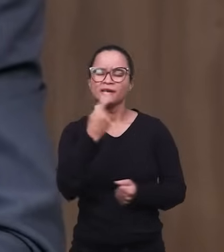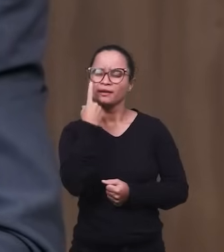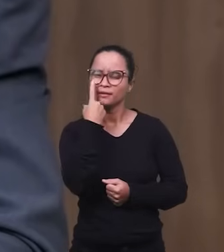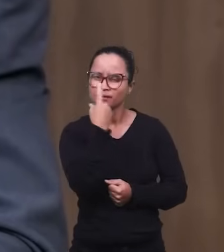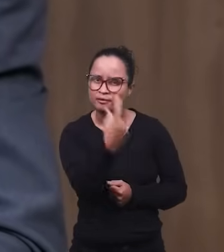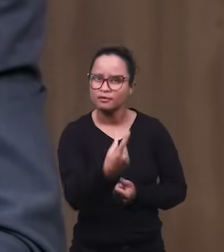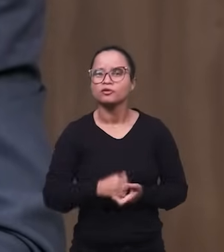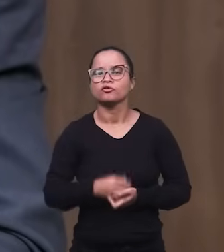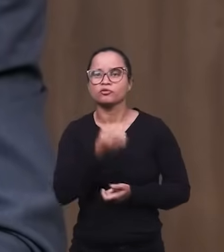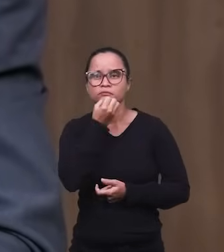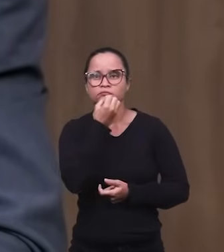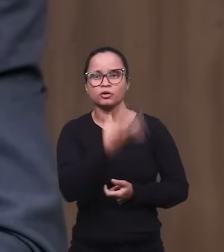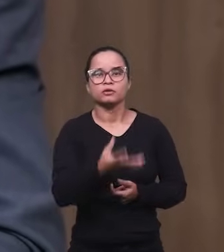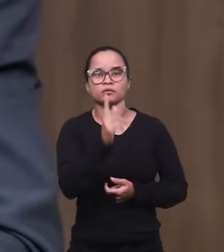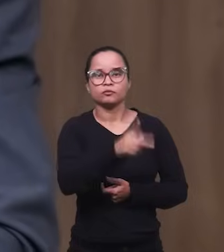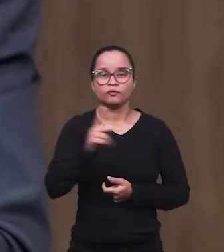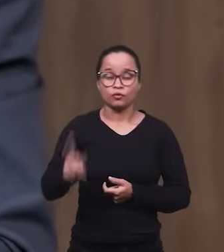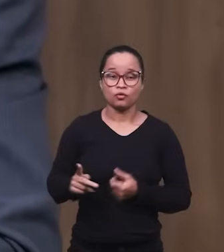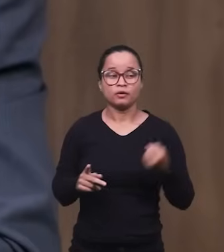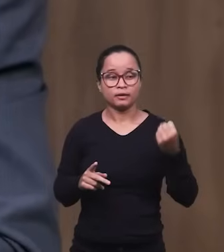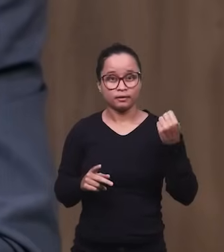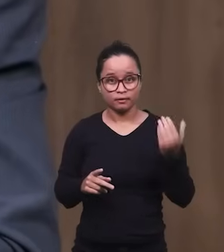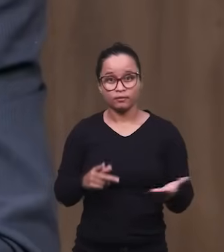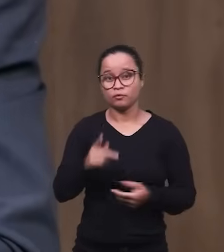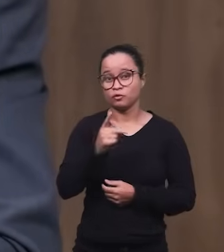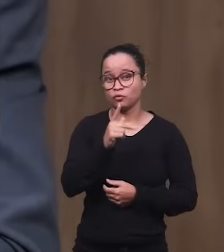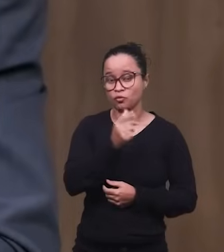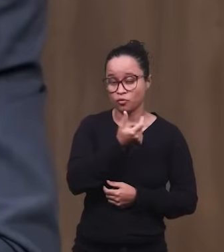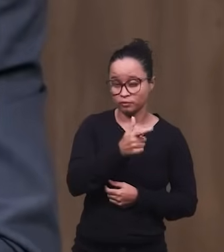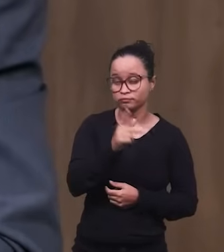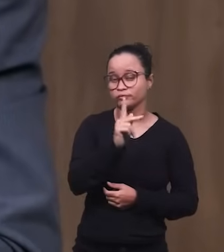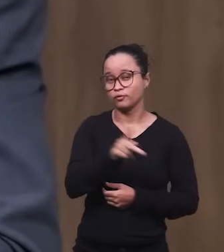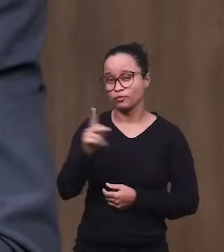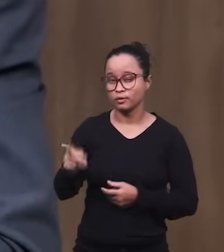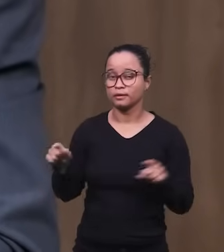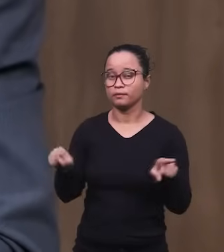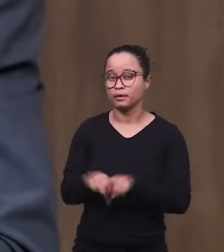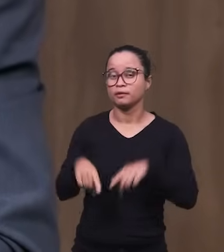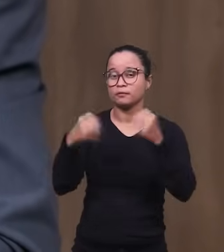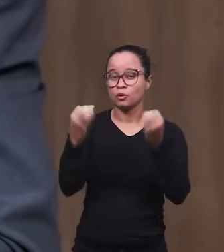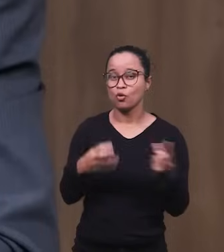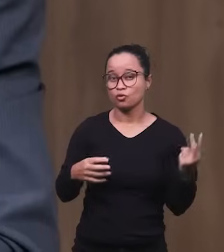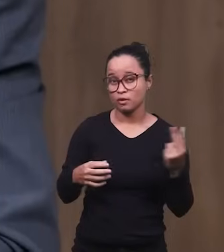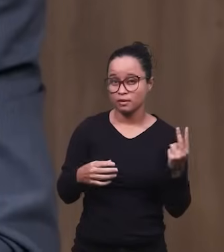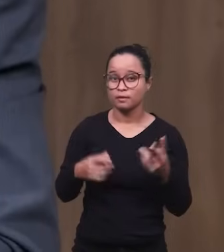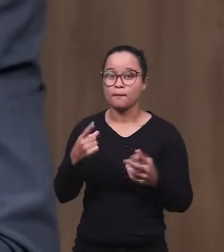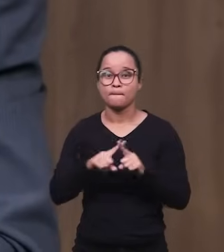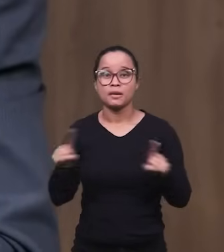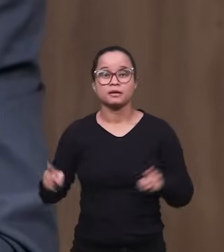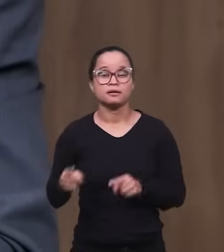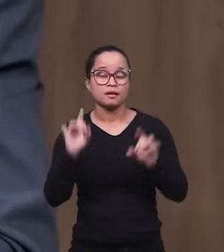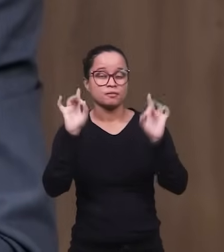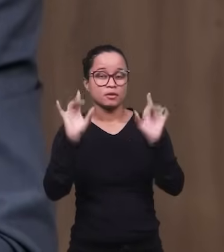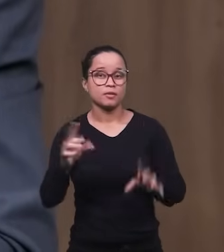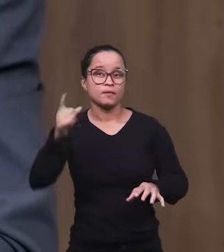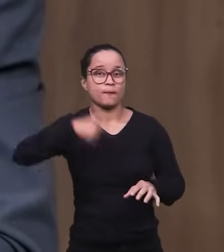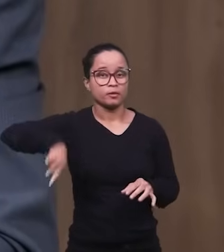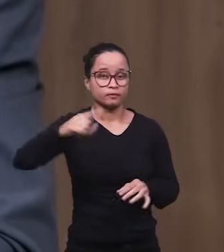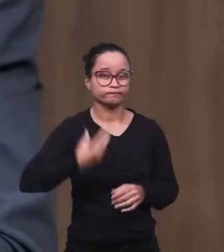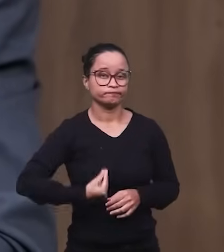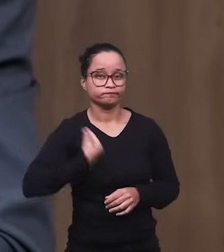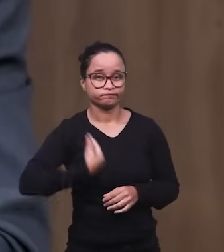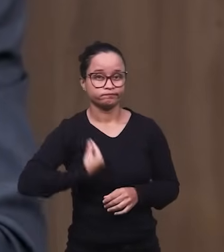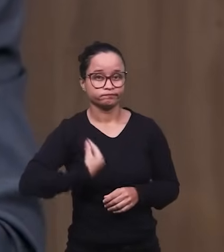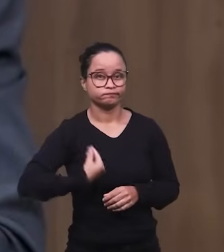é muito interessante, né? Tudo isso que o professor Cleiton, o professor Tiago tem trazido, mas essencialmente para a nossa